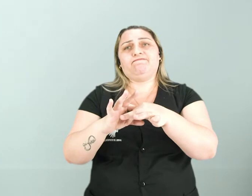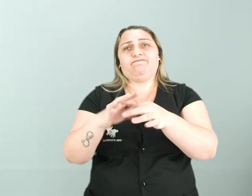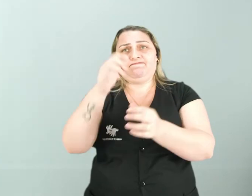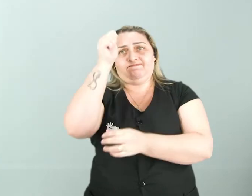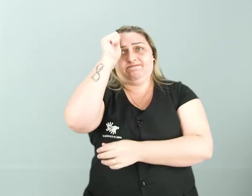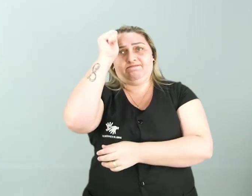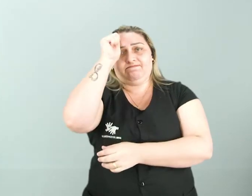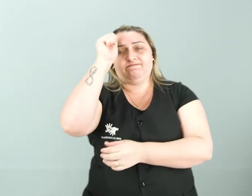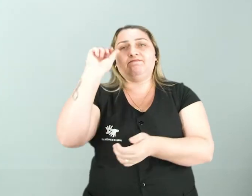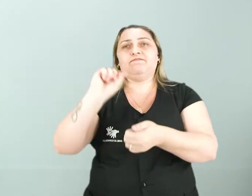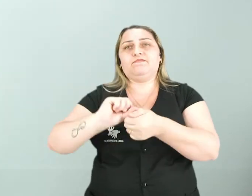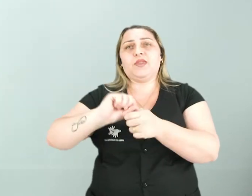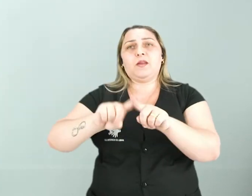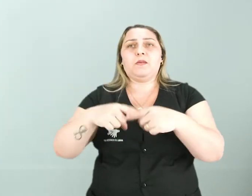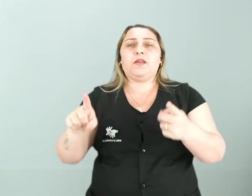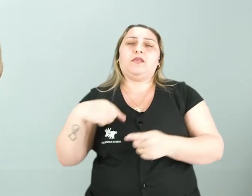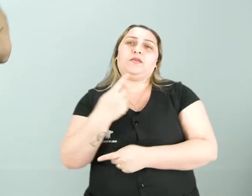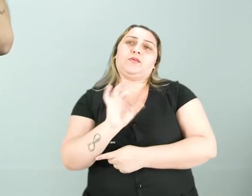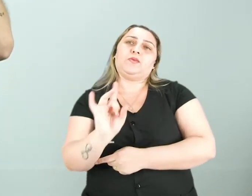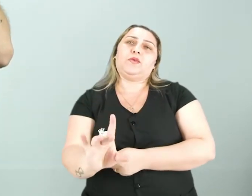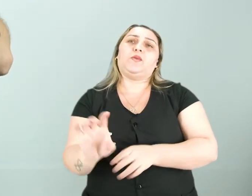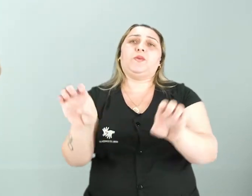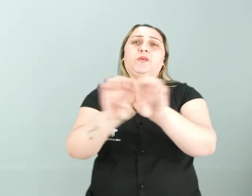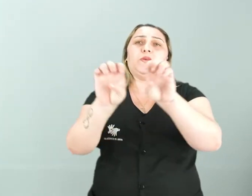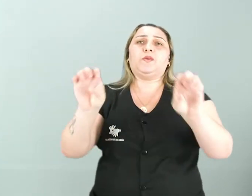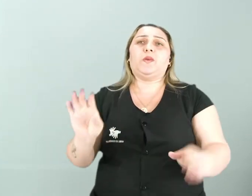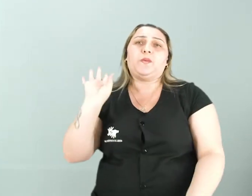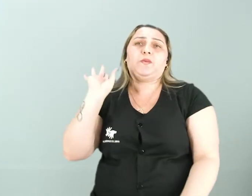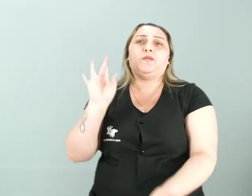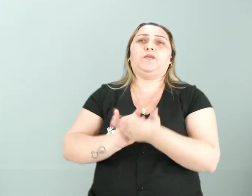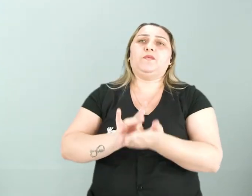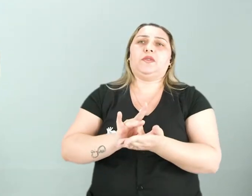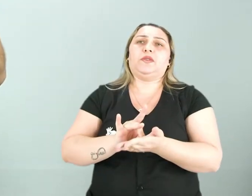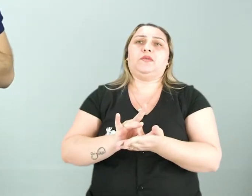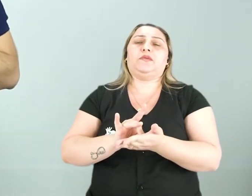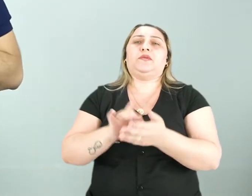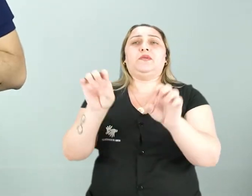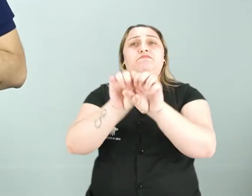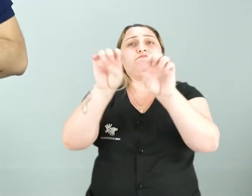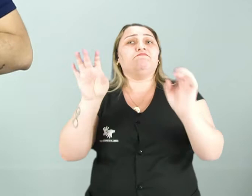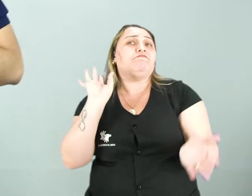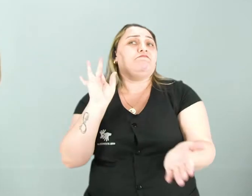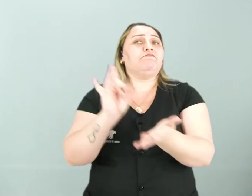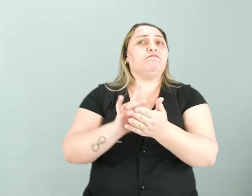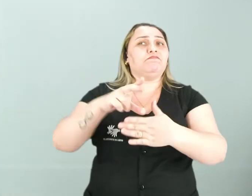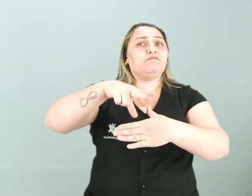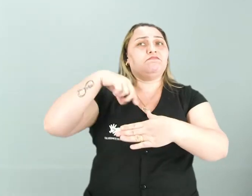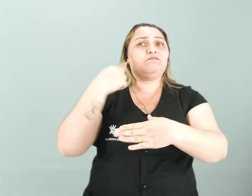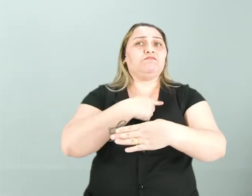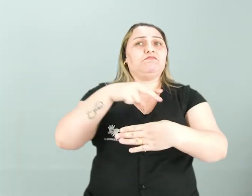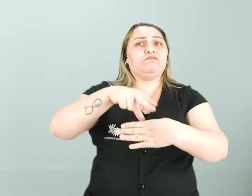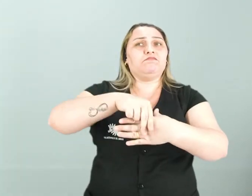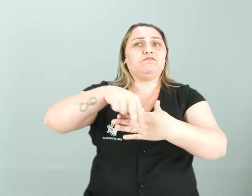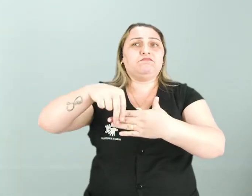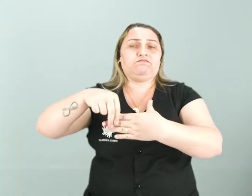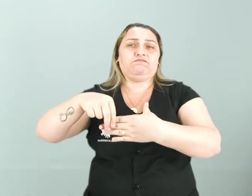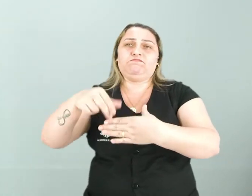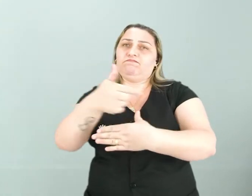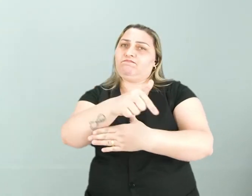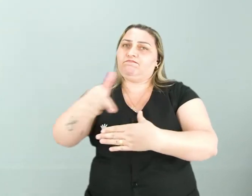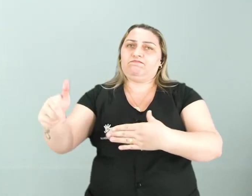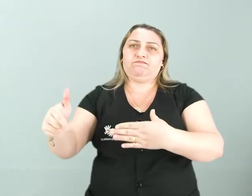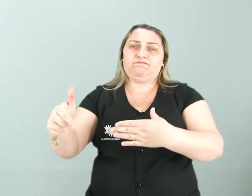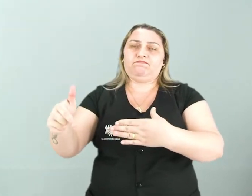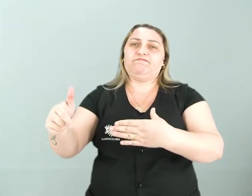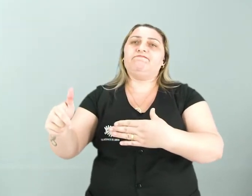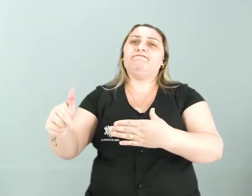autor fizer. Mas só que nós estamos falando da estrutura original. A estrutura original do nosso cordel, ela não